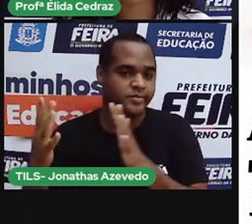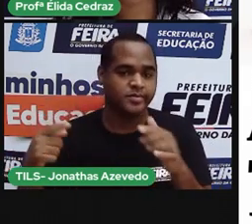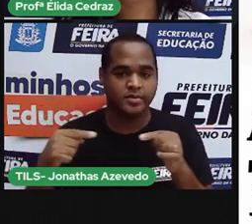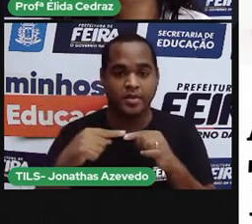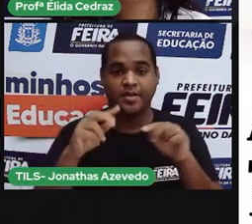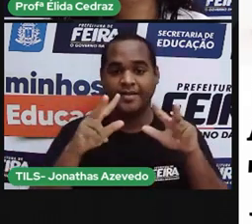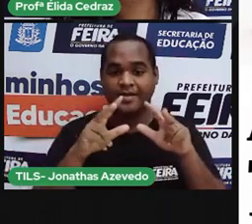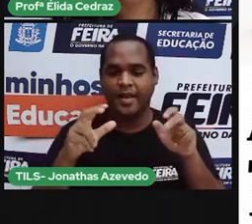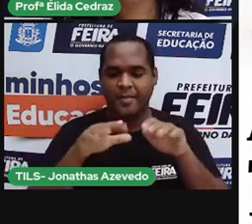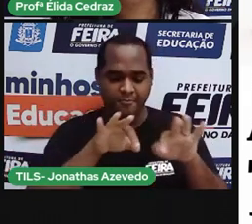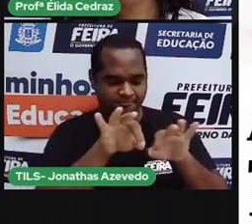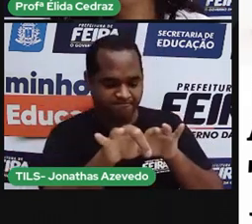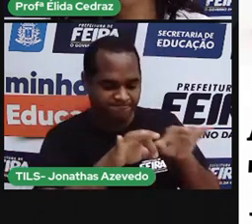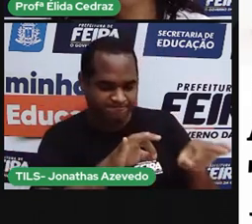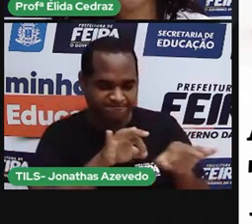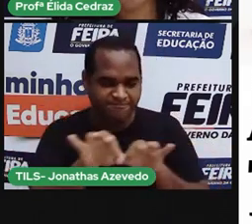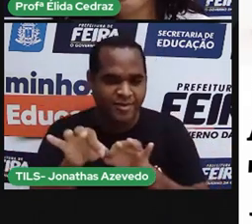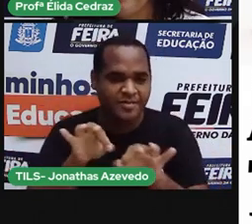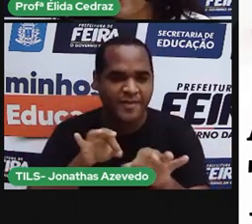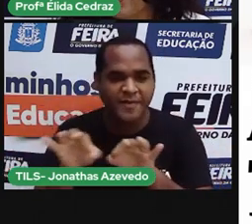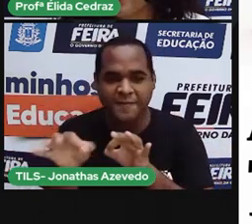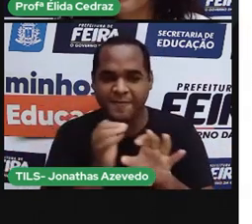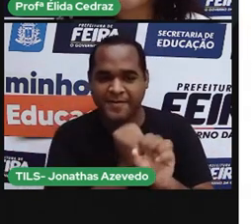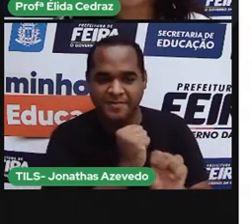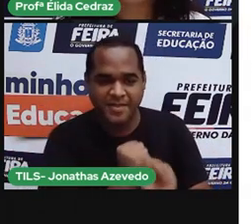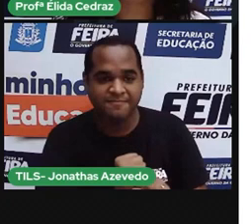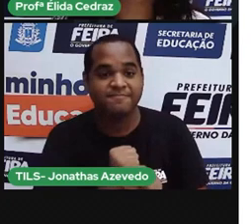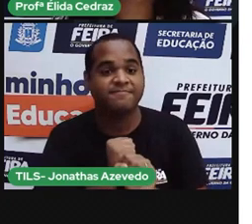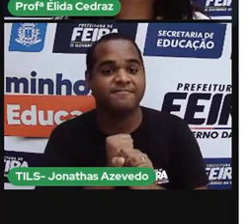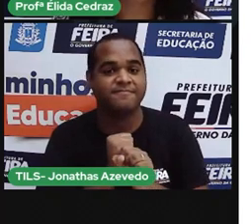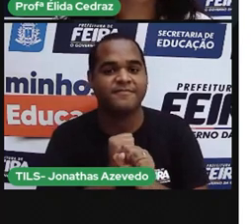com o tema Resolvendo Probleminhas.